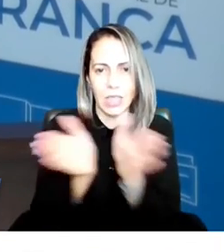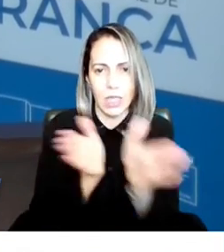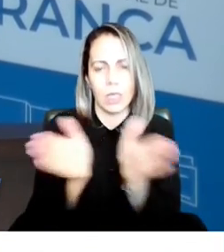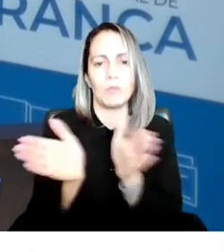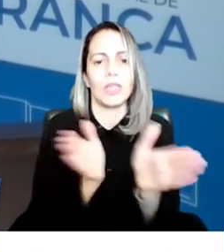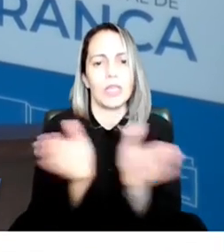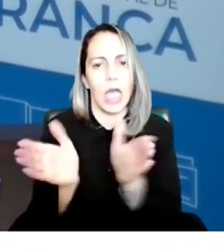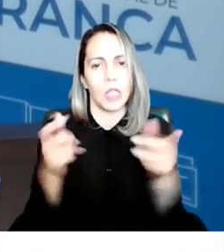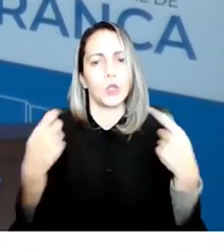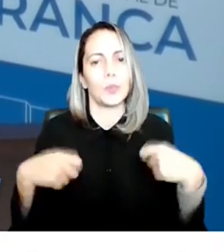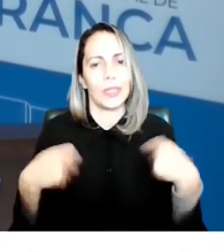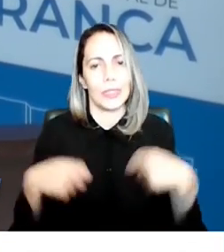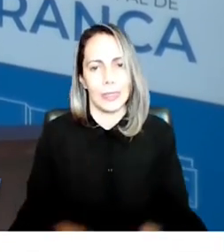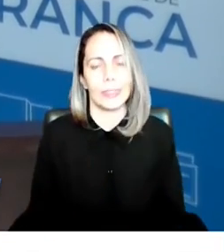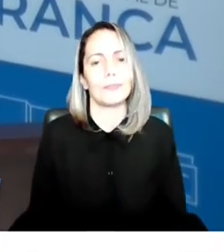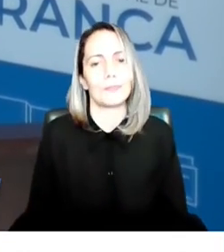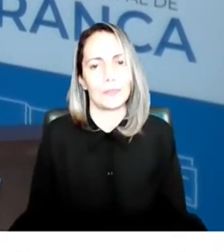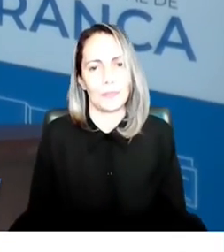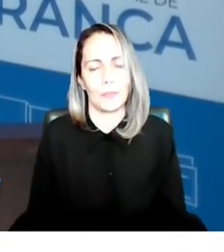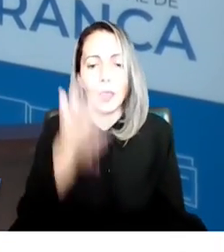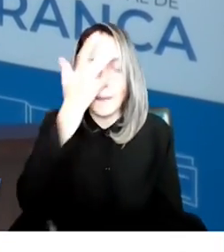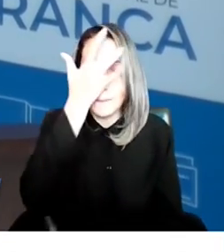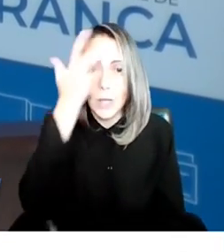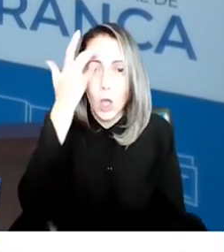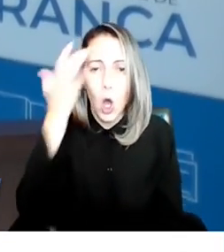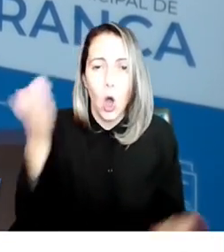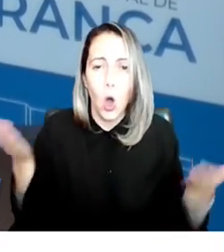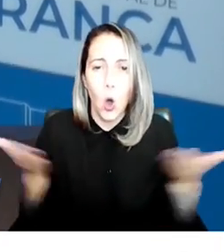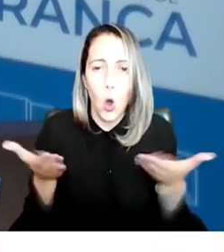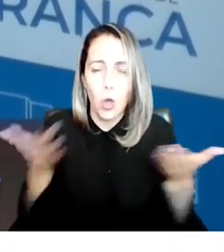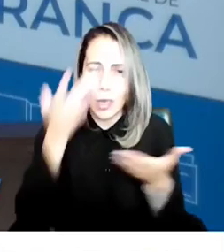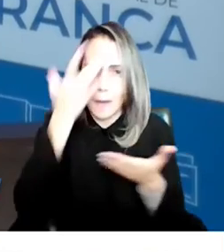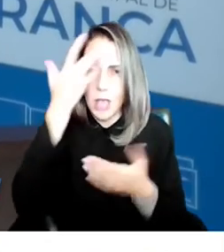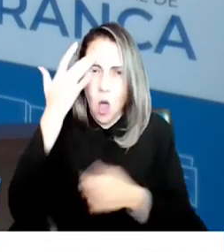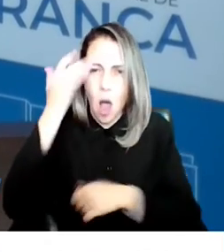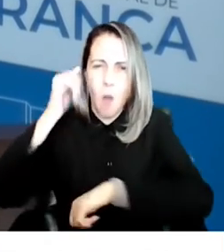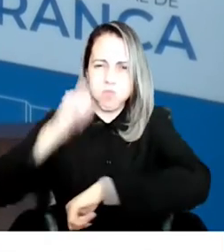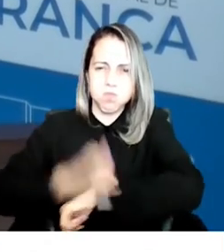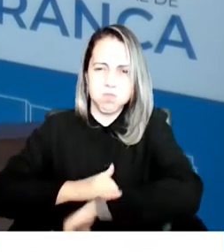Hoje, uma pessoa com obesidade